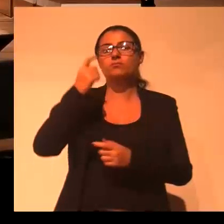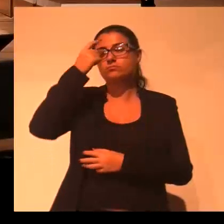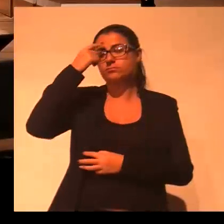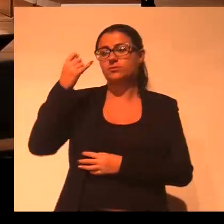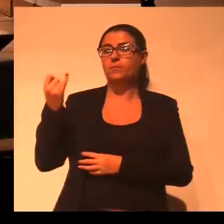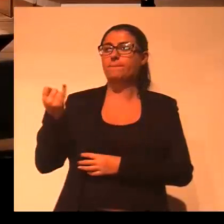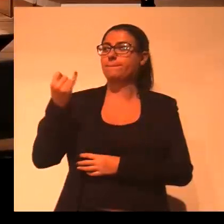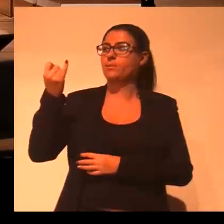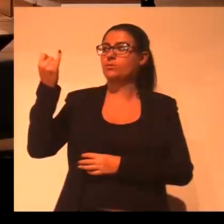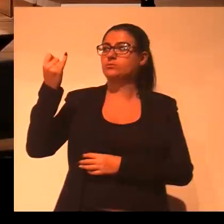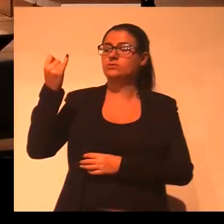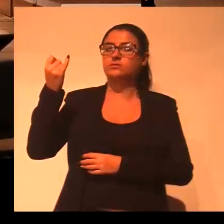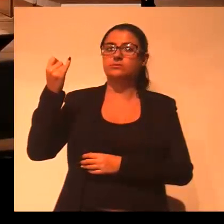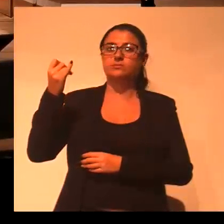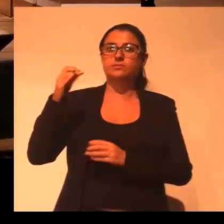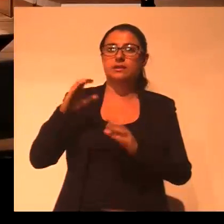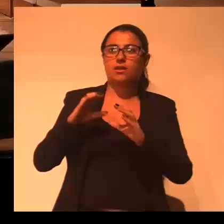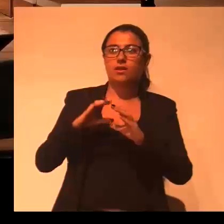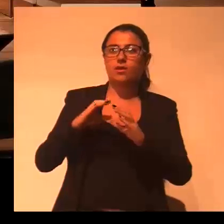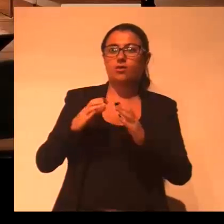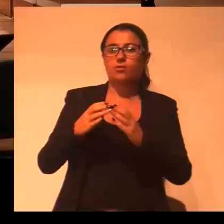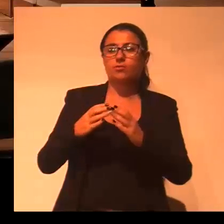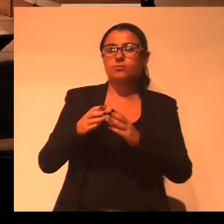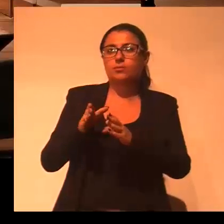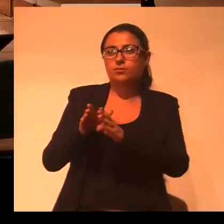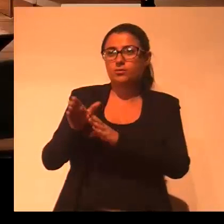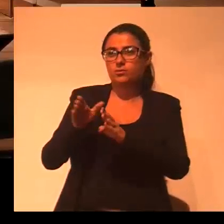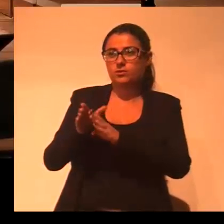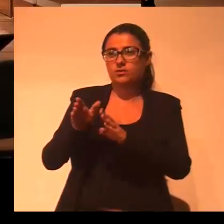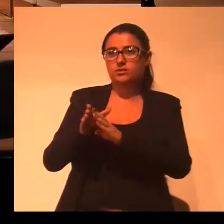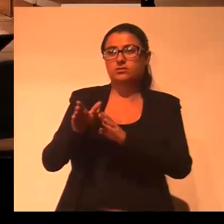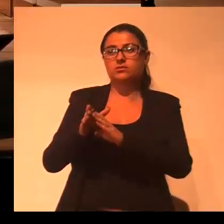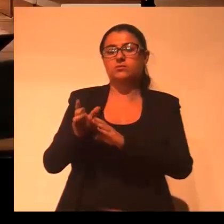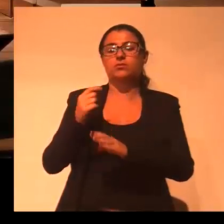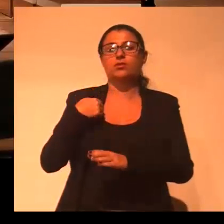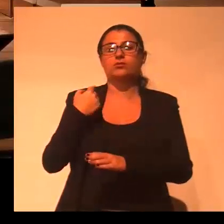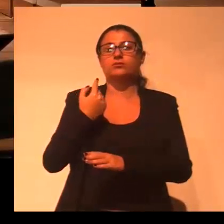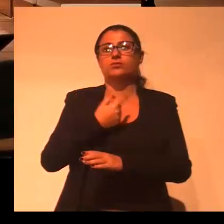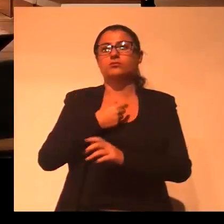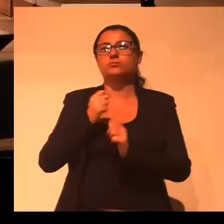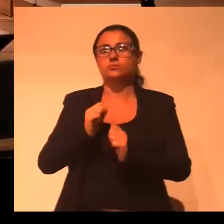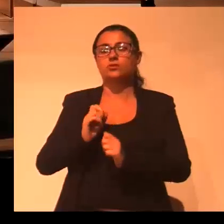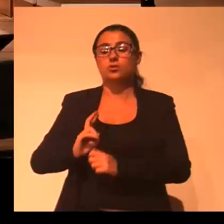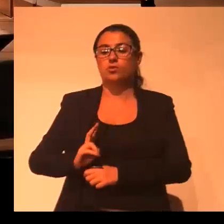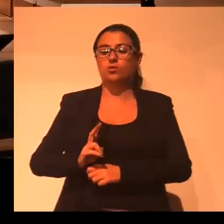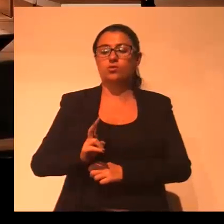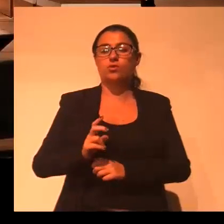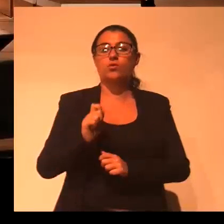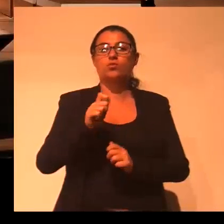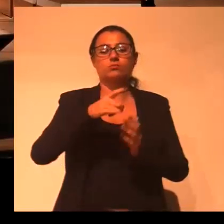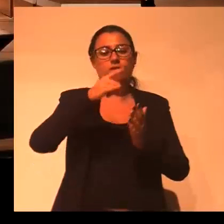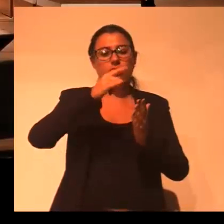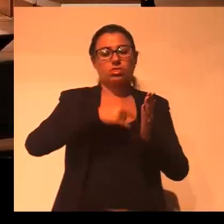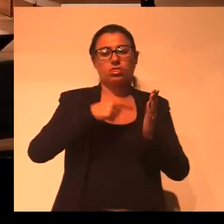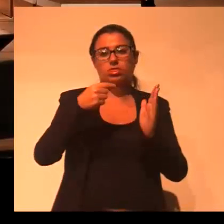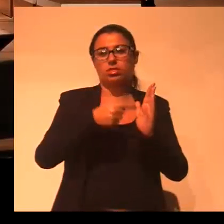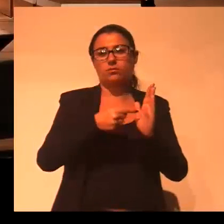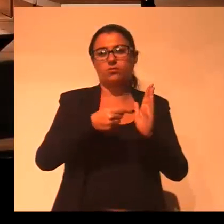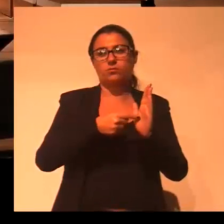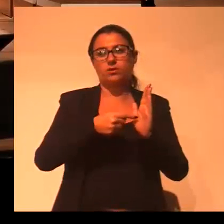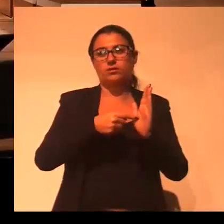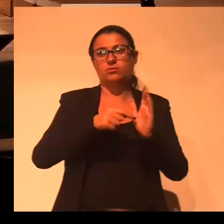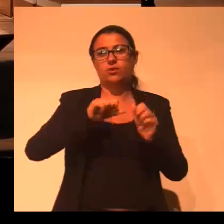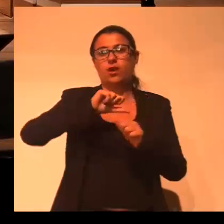da comissão, uma orientação para que nós possamos seguir o que foi protocolado. Alterações têm